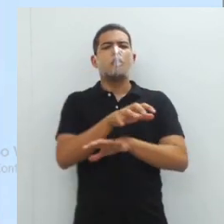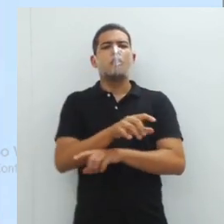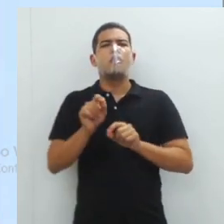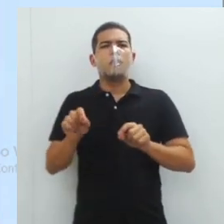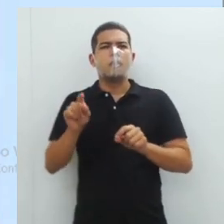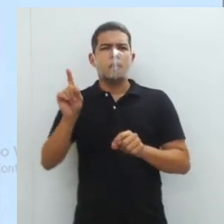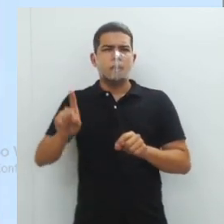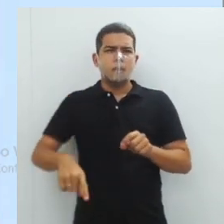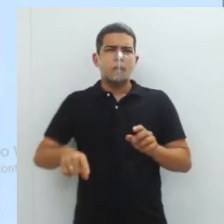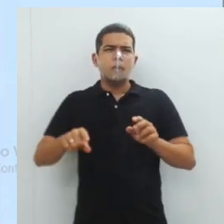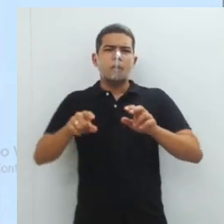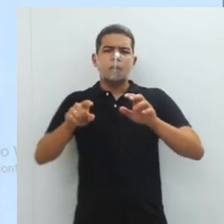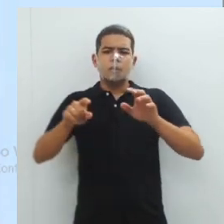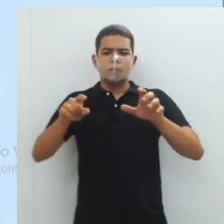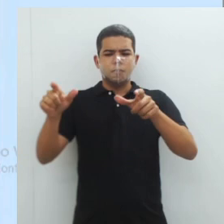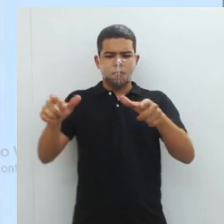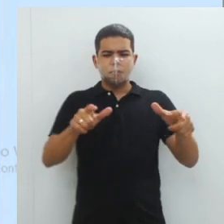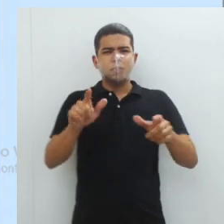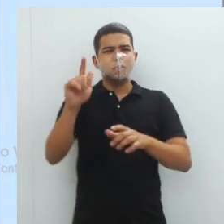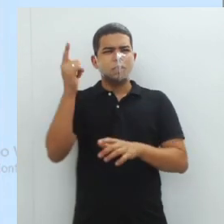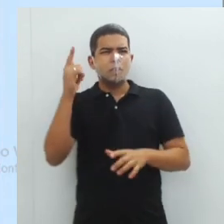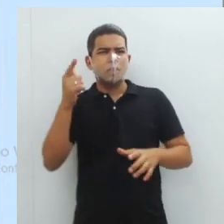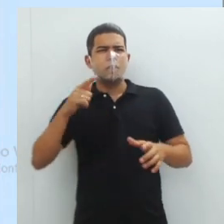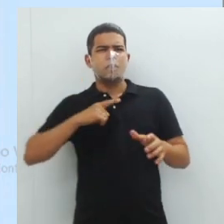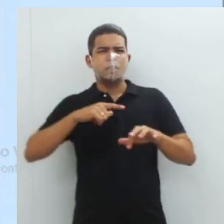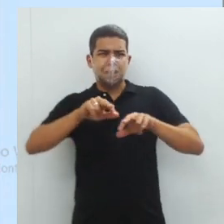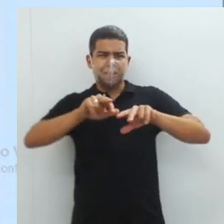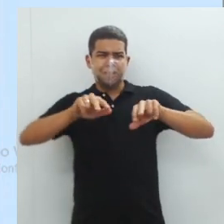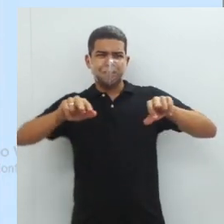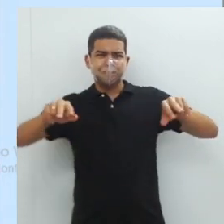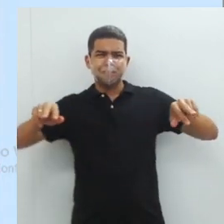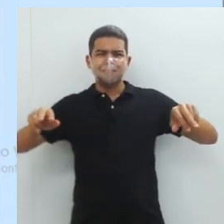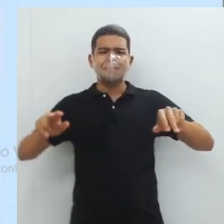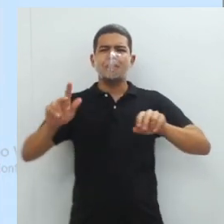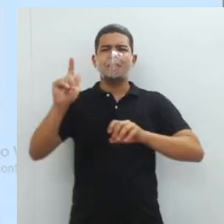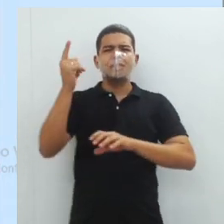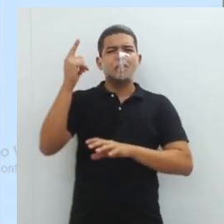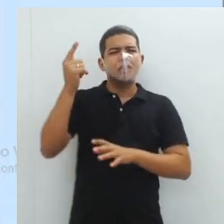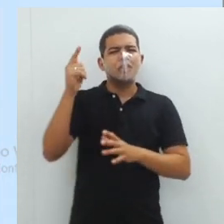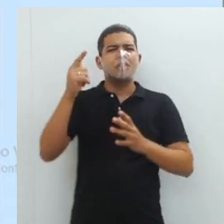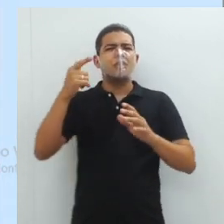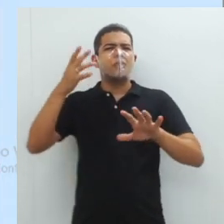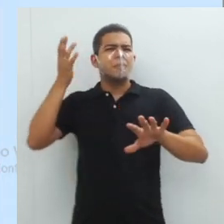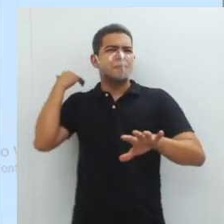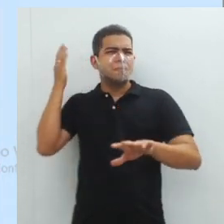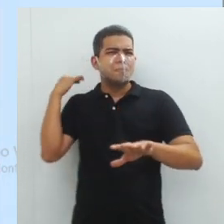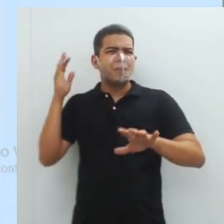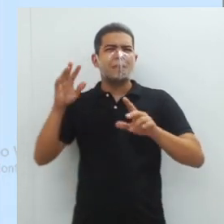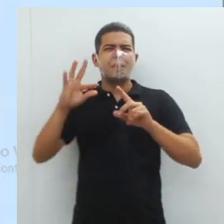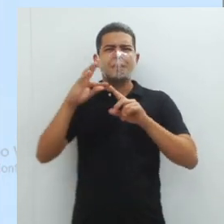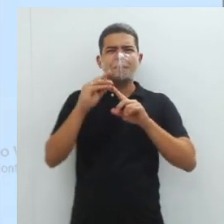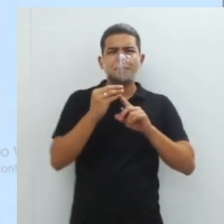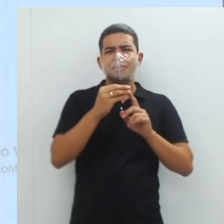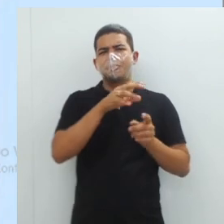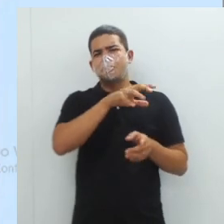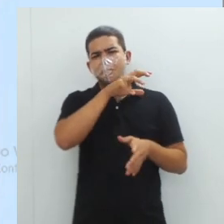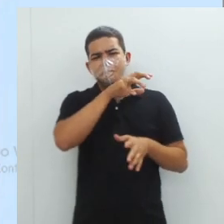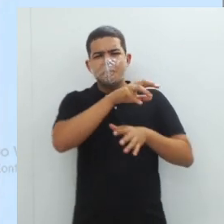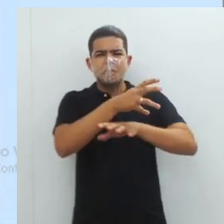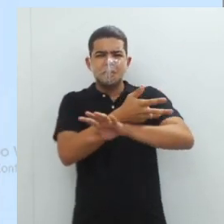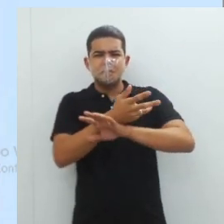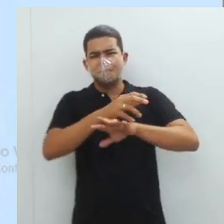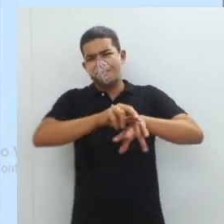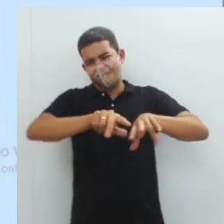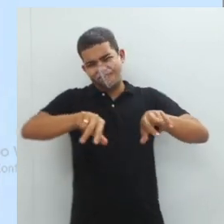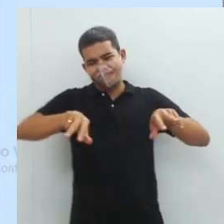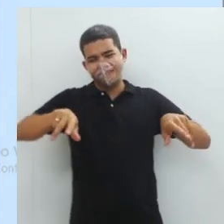compartilha características biológicas, climáticas e físicas e abriga um grande número de espécies animais e vegetais. Aqui a